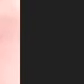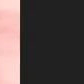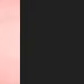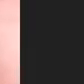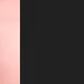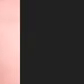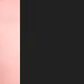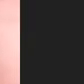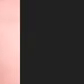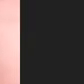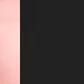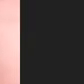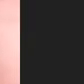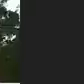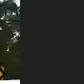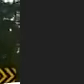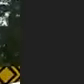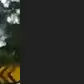complicado.